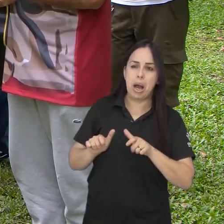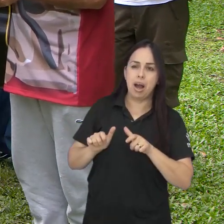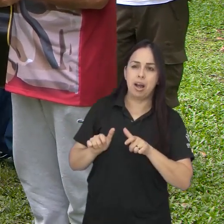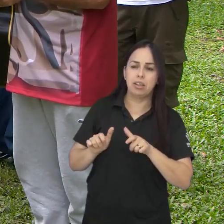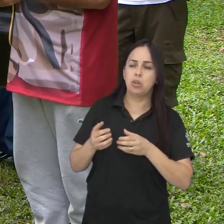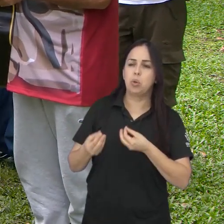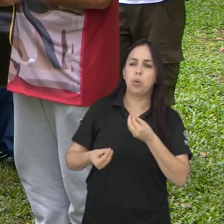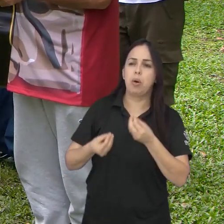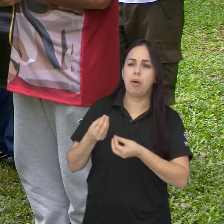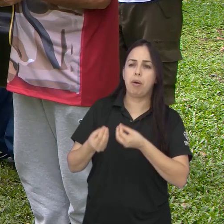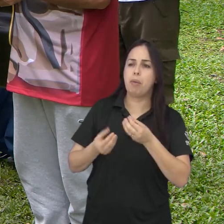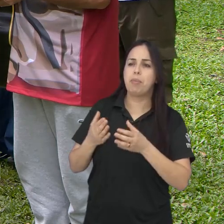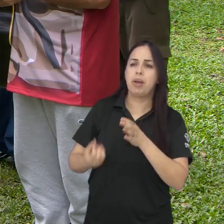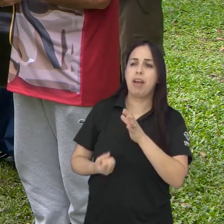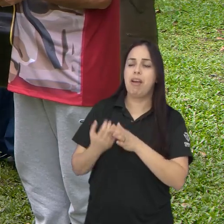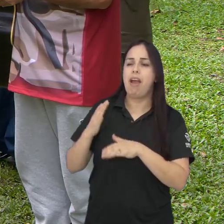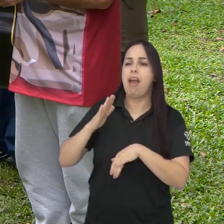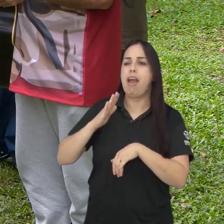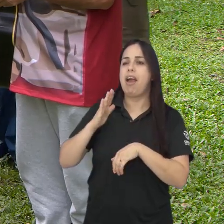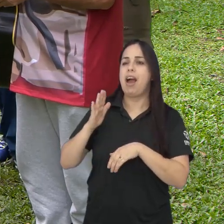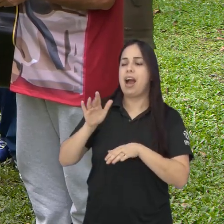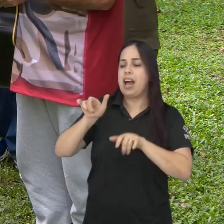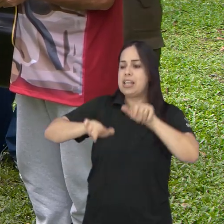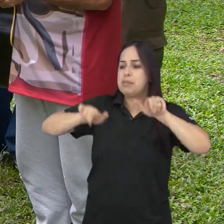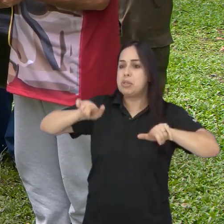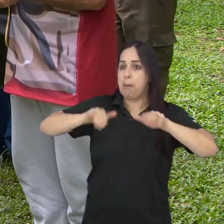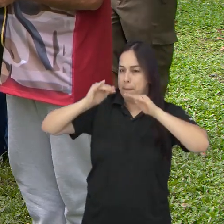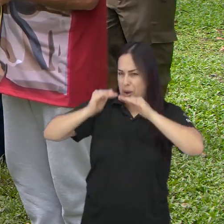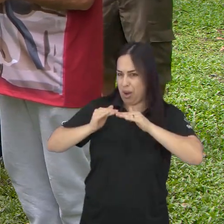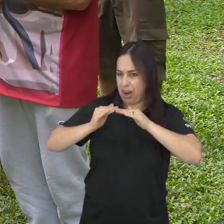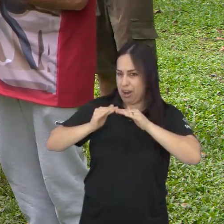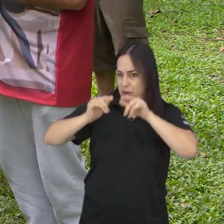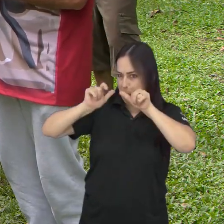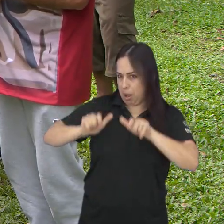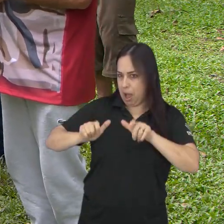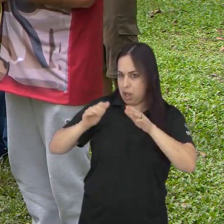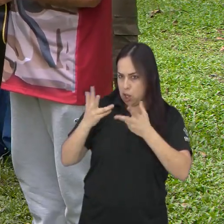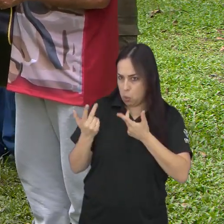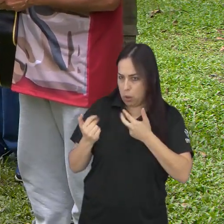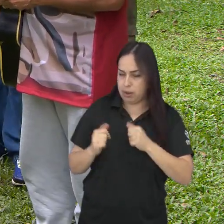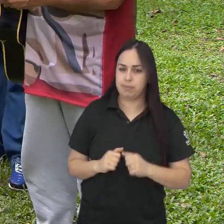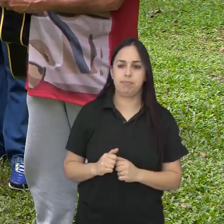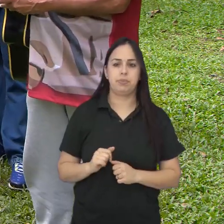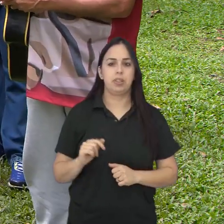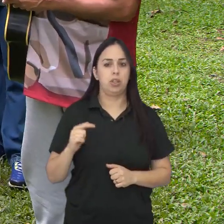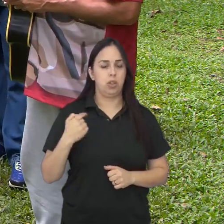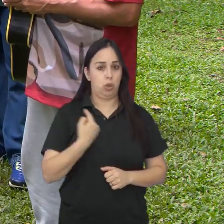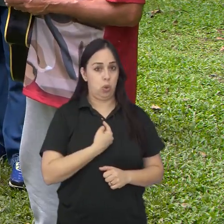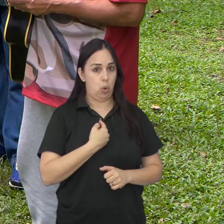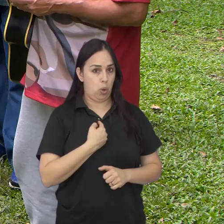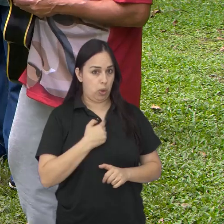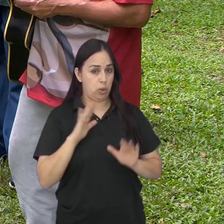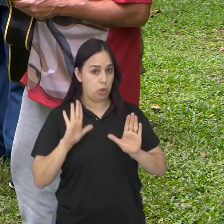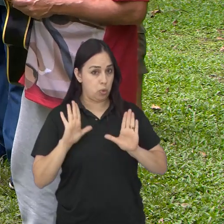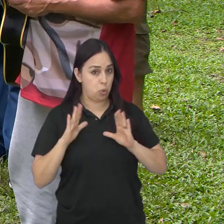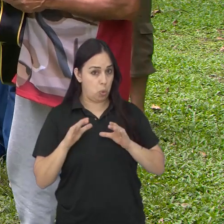que é constituído assim o grupo? É mais do bairro, tem gente de fora, como que é? Olha, nós somos